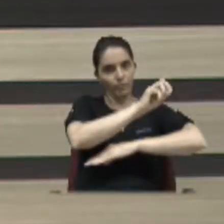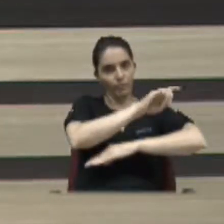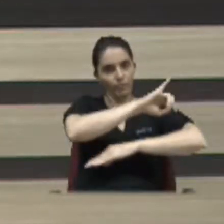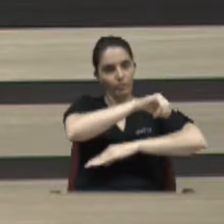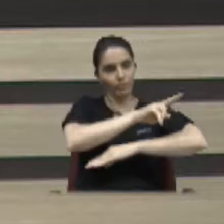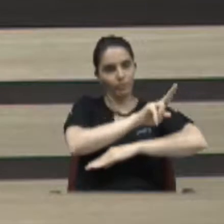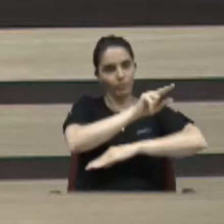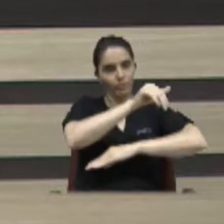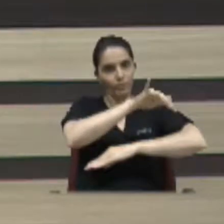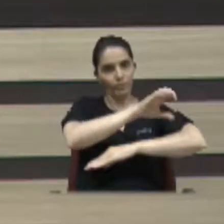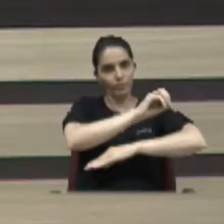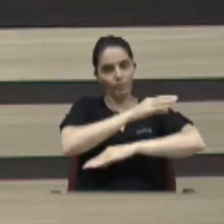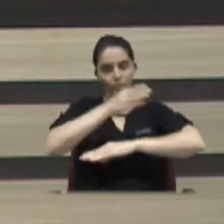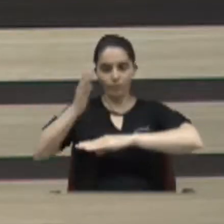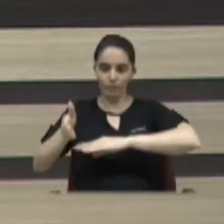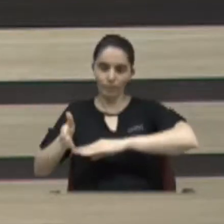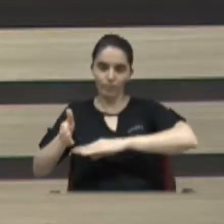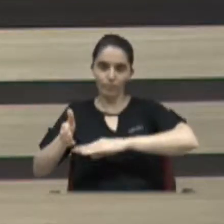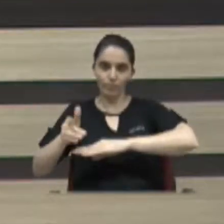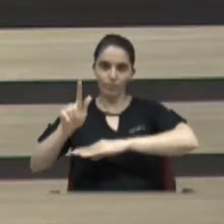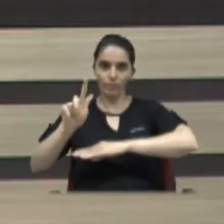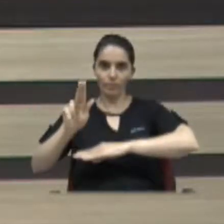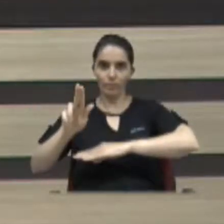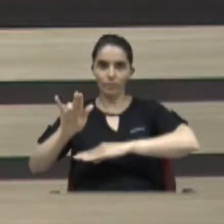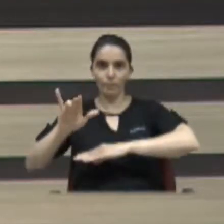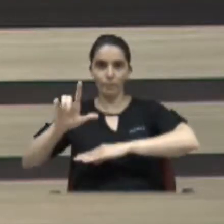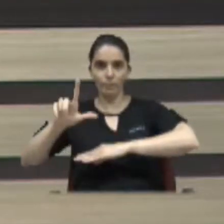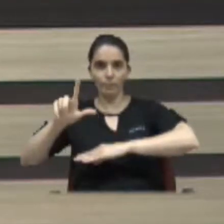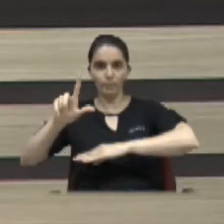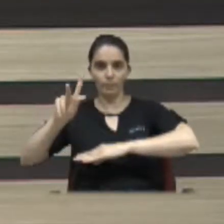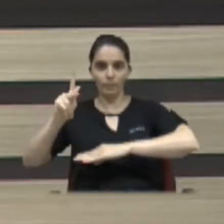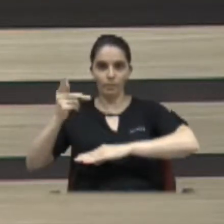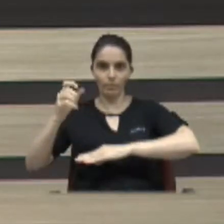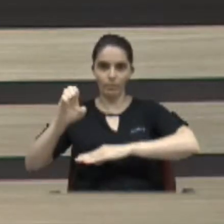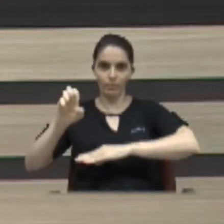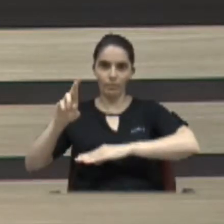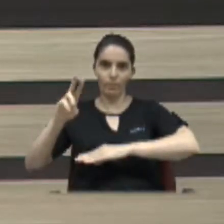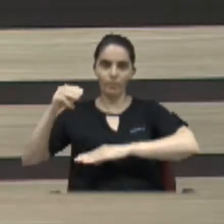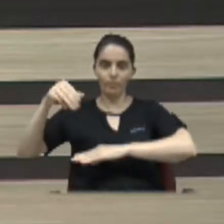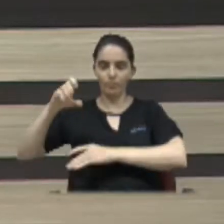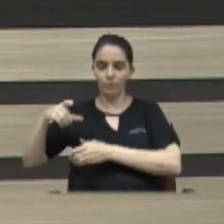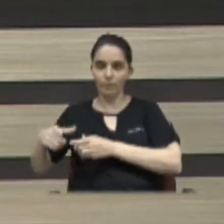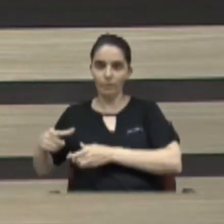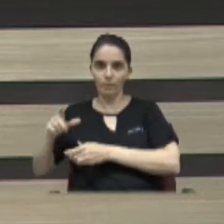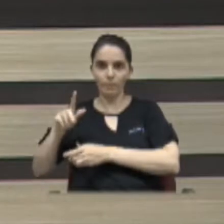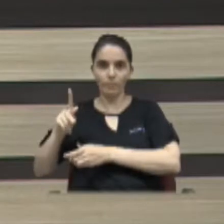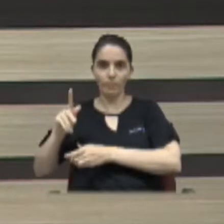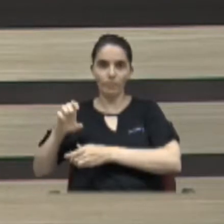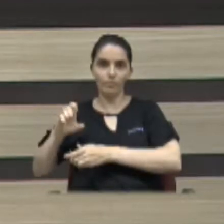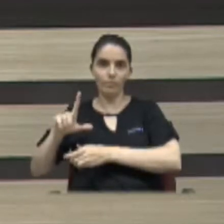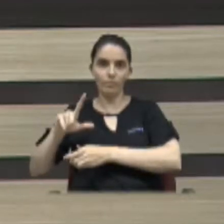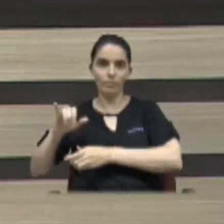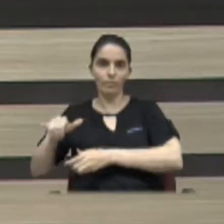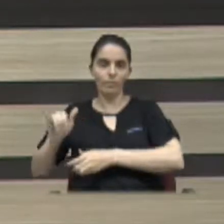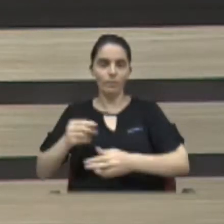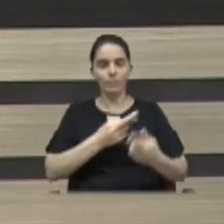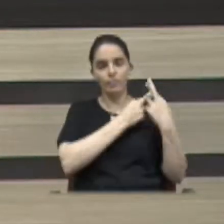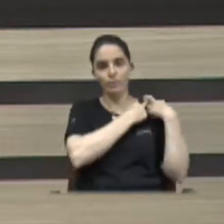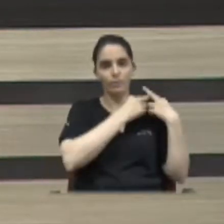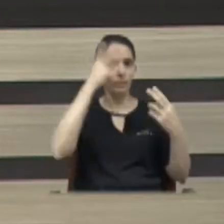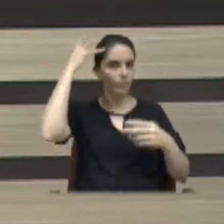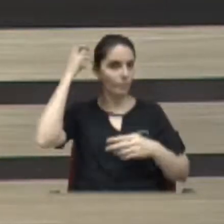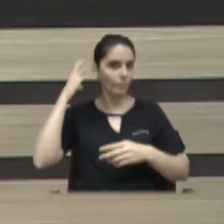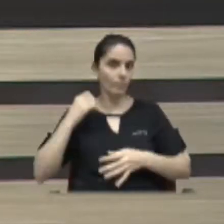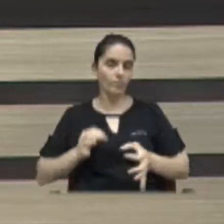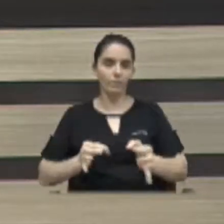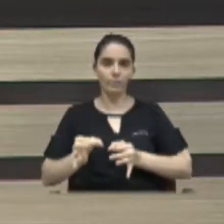e Guilherme Giotto, no Jardim Kelly. Vereadora Lubogo. Encaminhe-se às comissões competentes. Projeto de